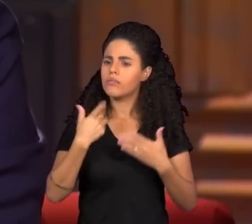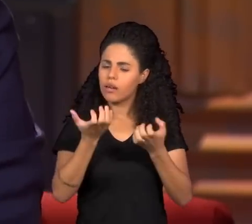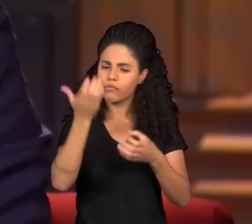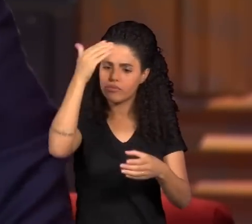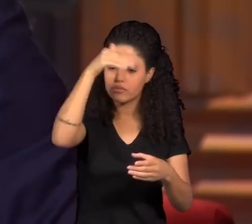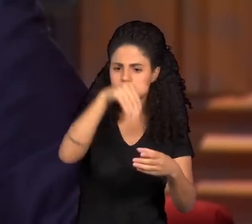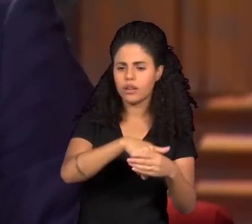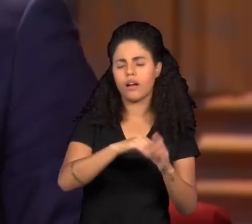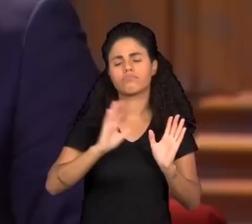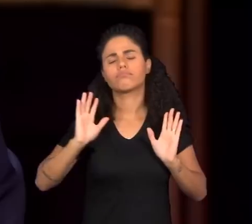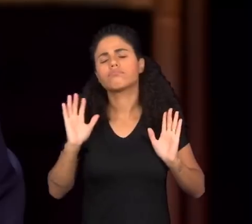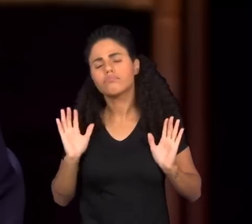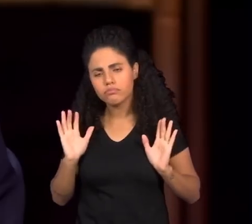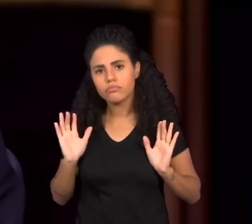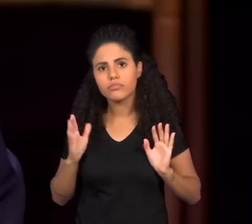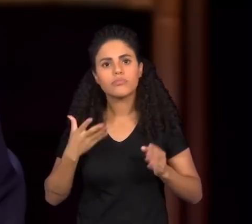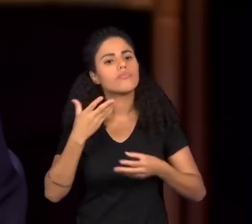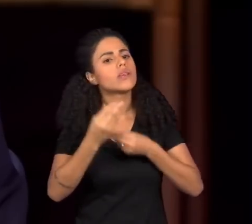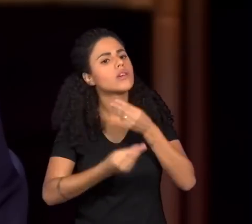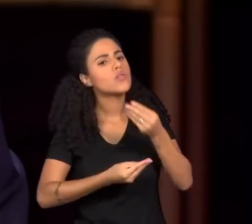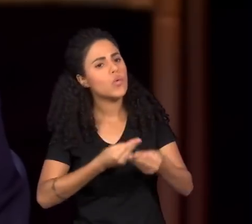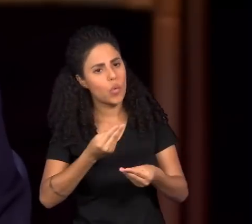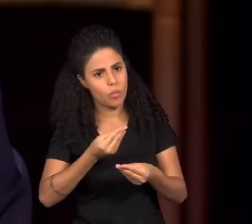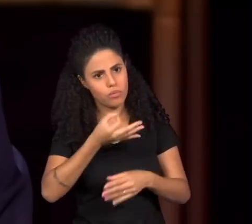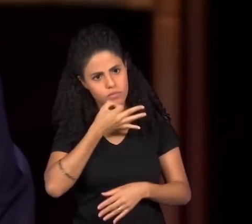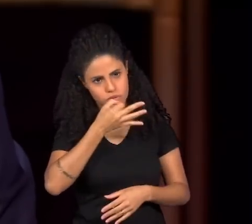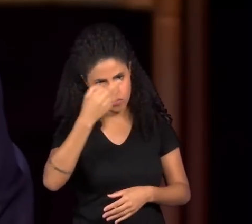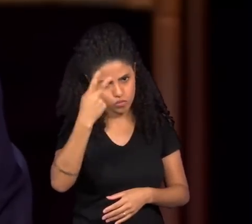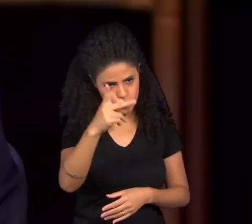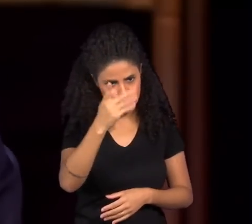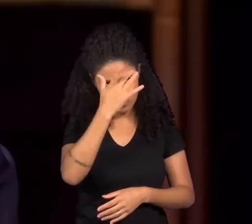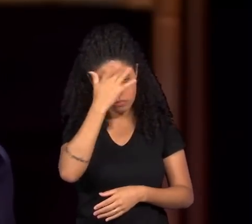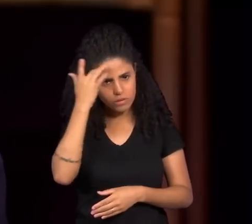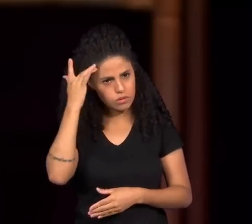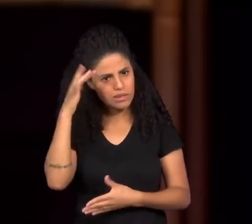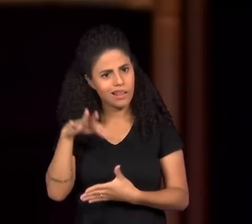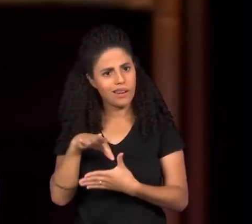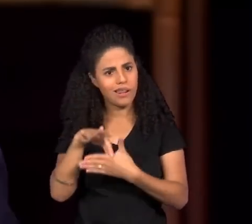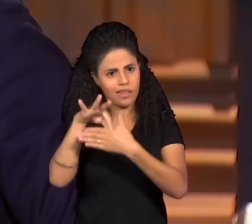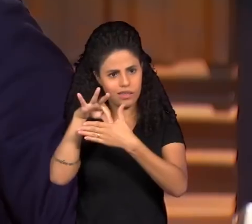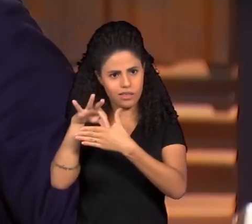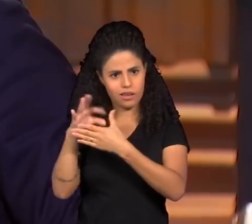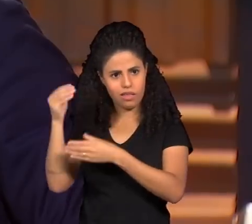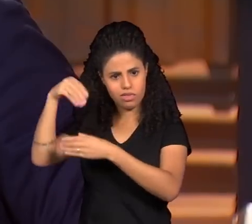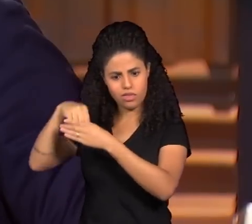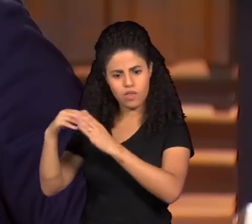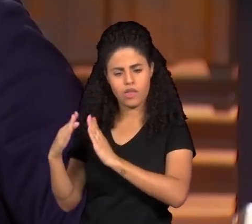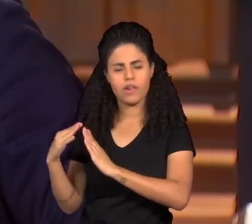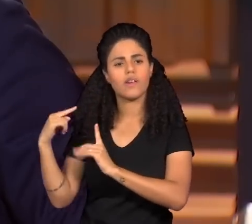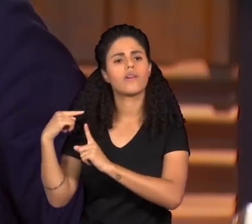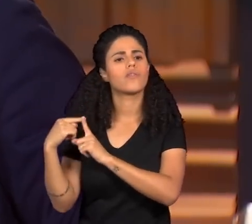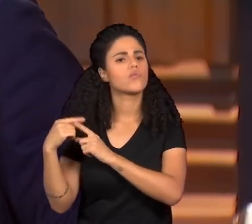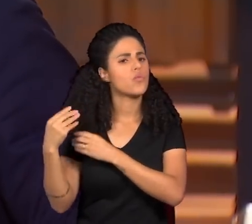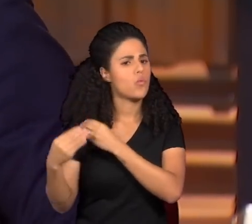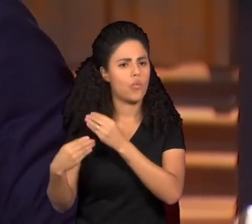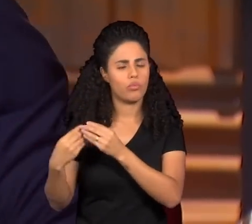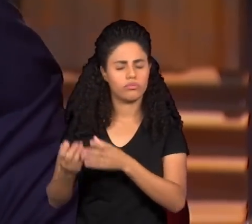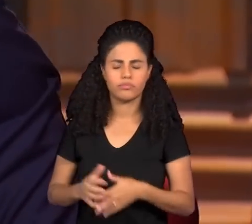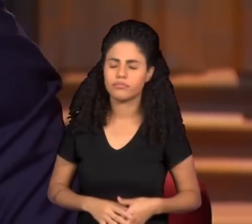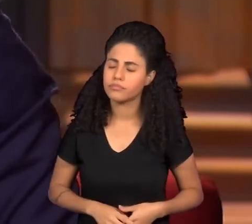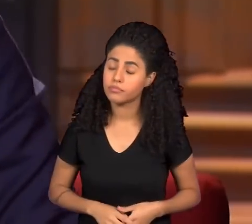não votaria. E como você vê os líderes que cometem esse ato? Em qualquer tradição.